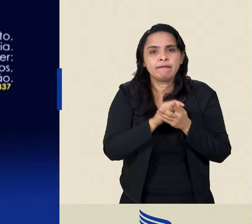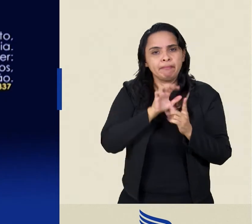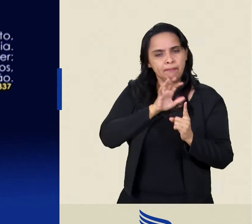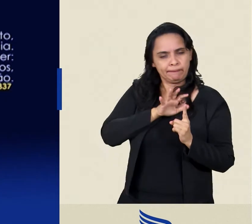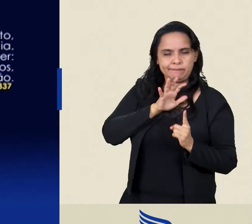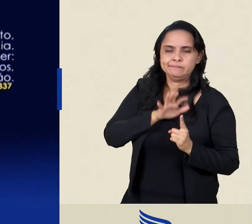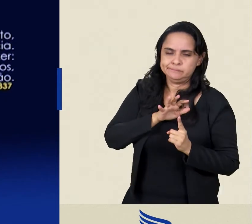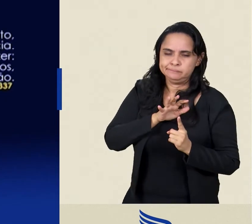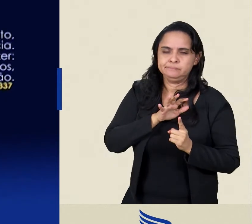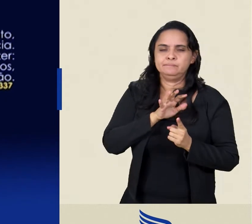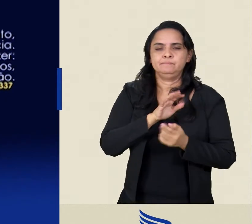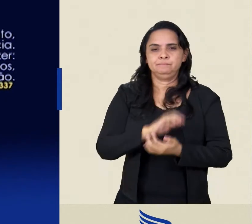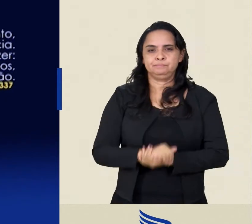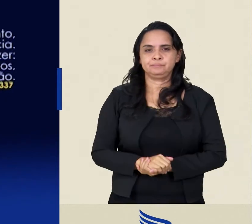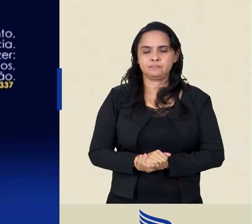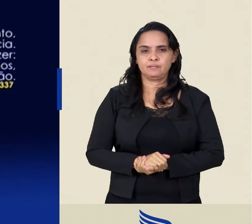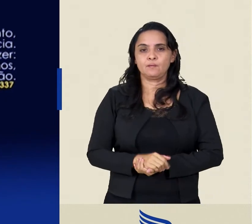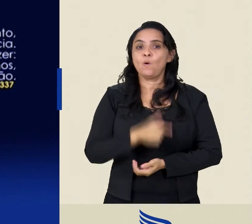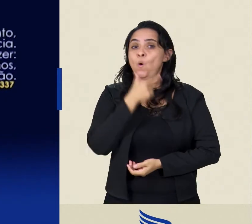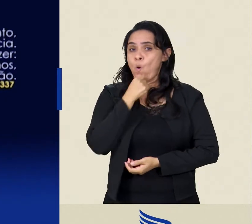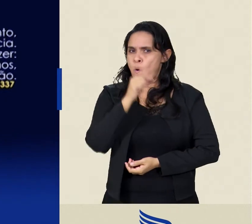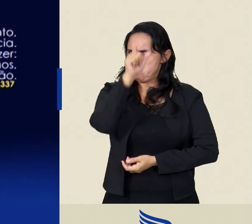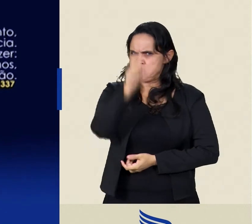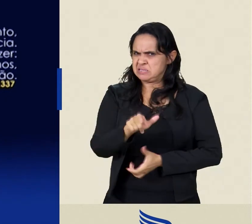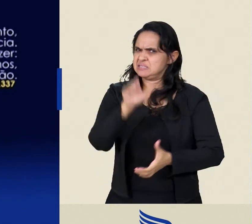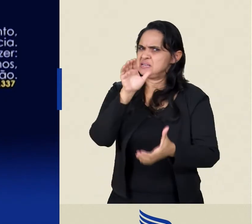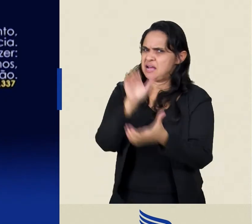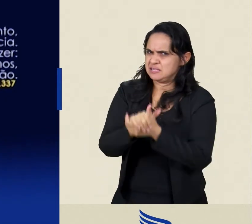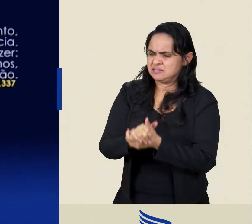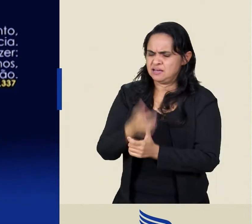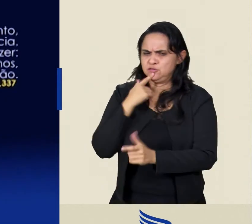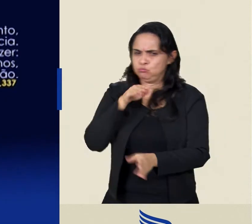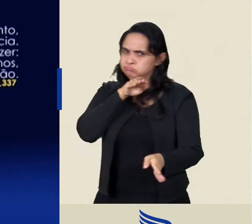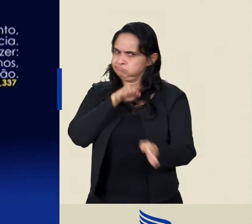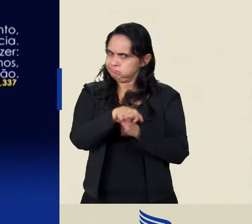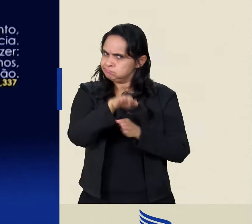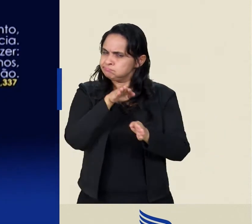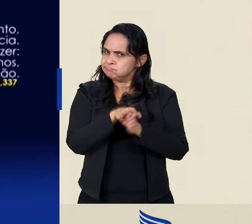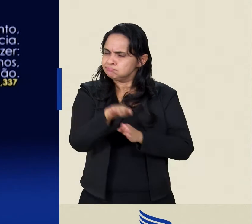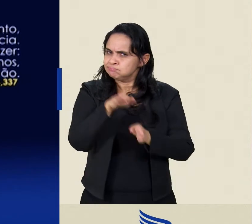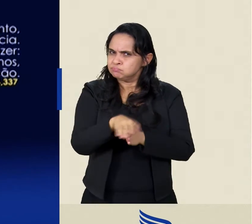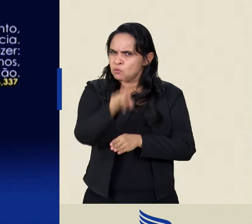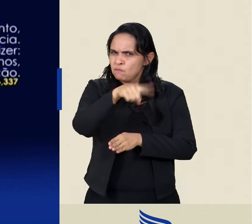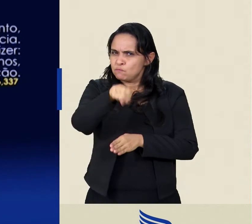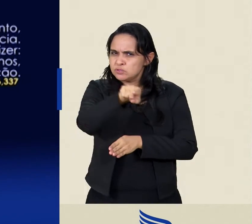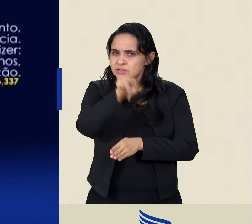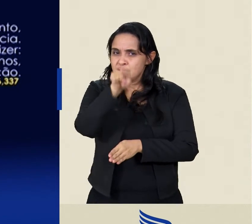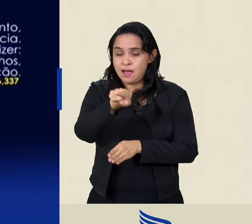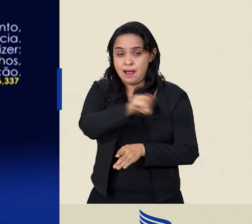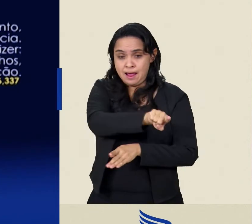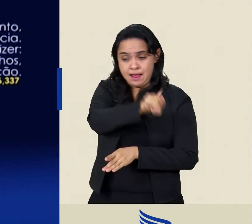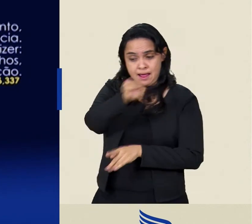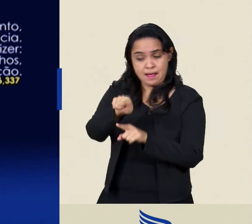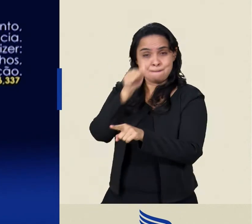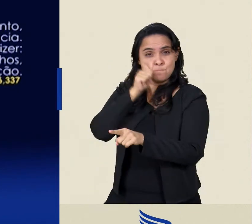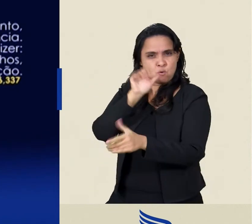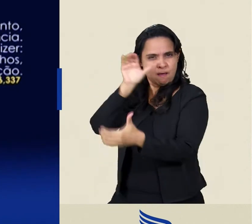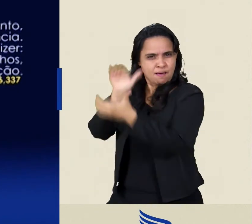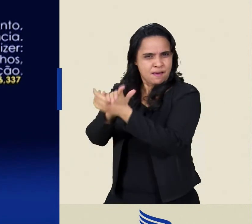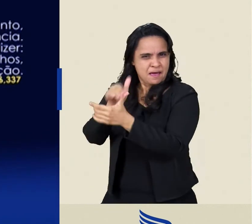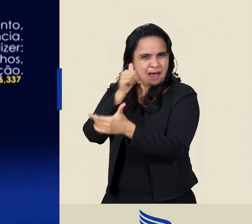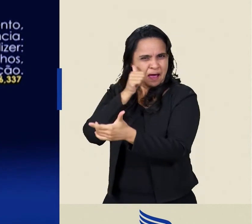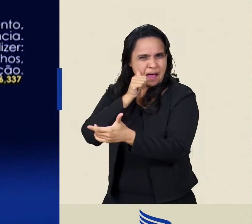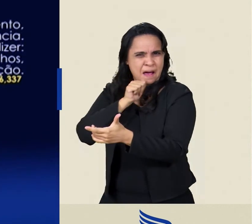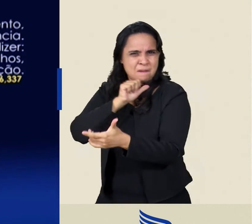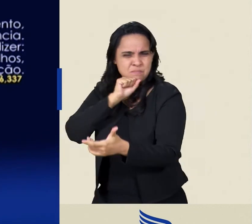influência. Aos homens casados sou instruída a dizer: é a vossa esposa, a mãe de vossos filhos,